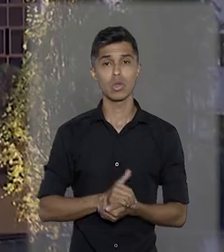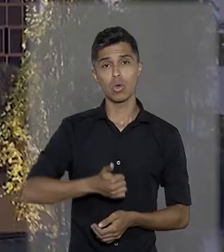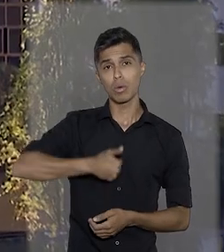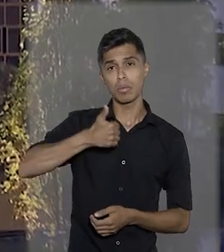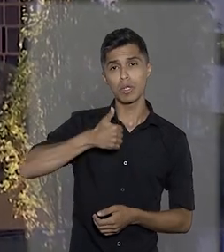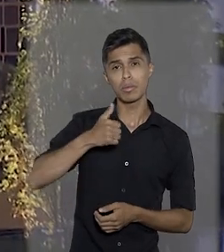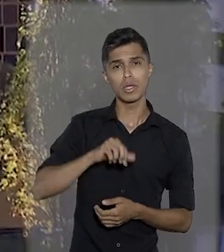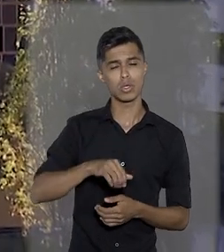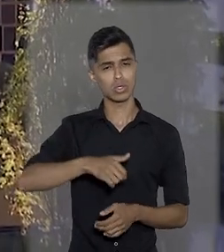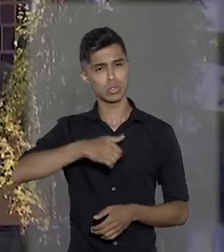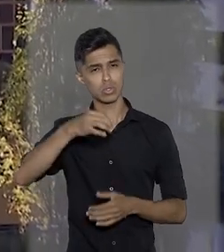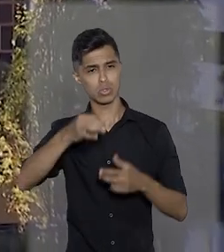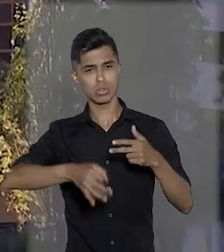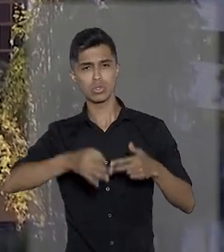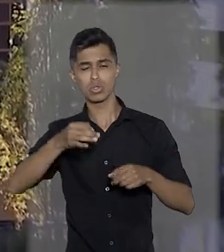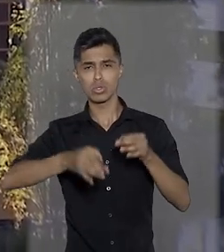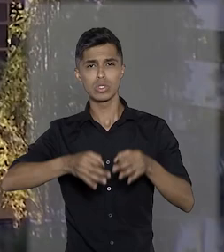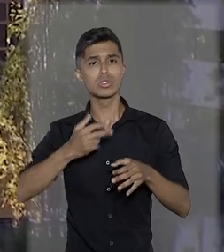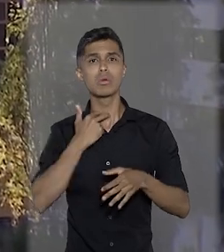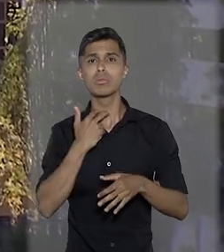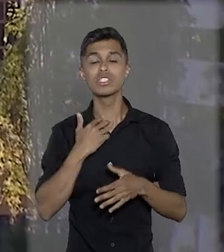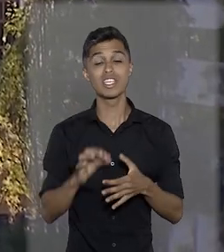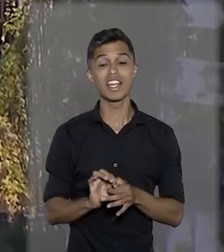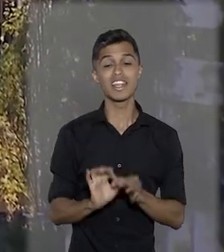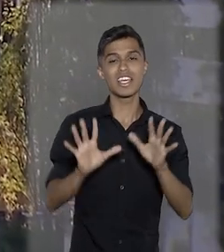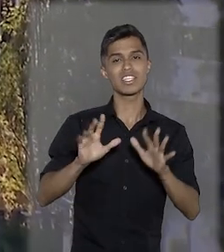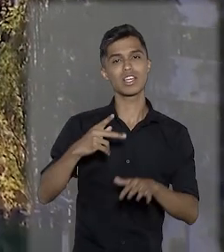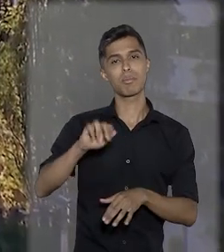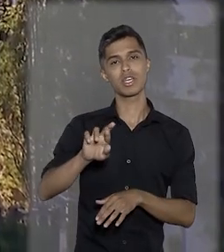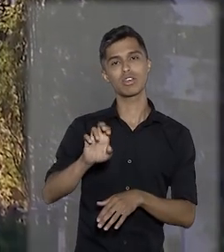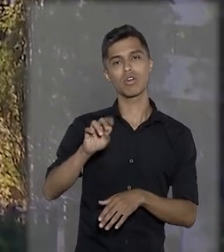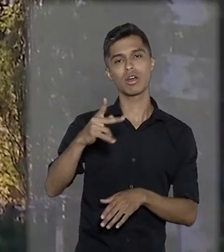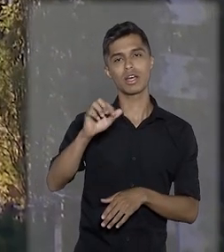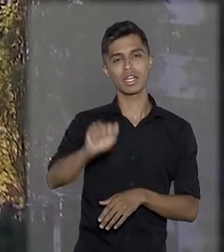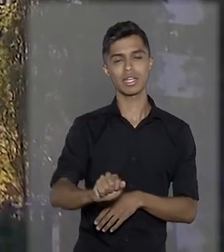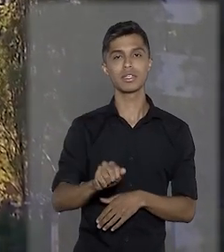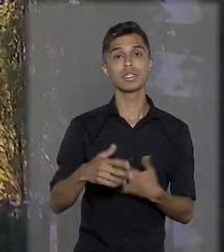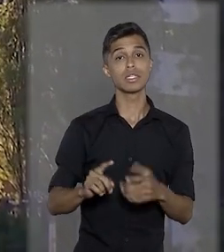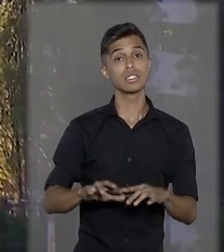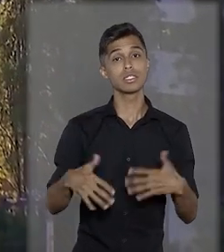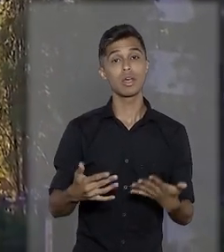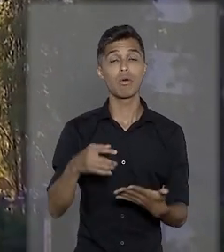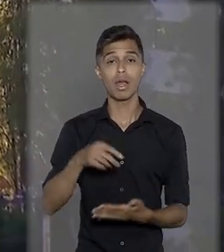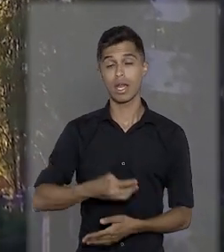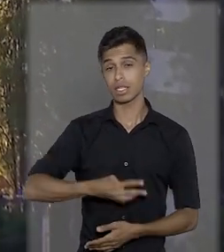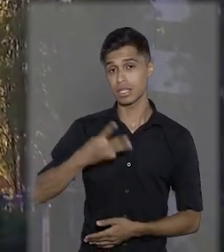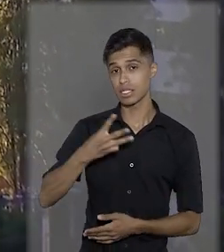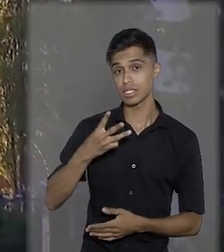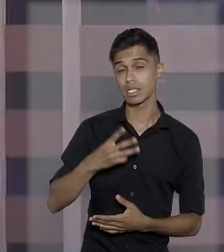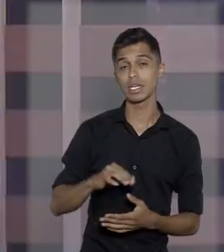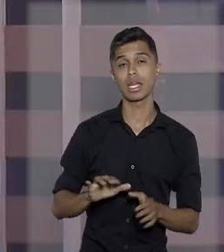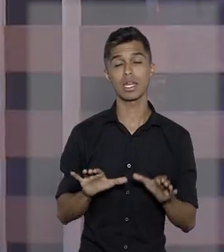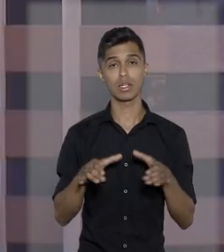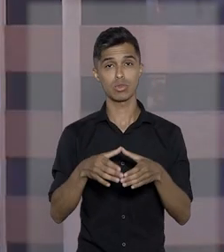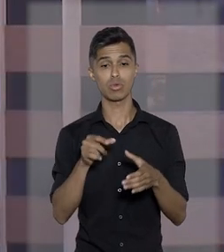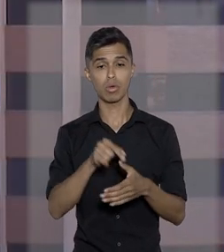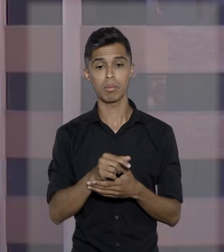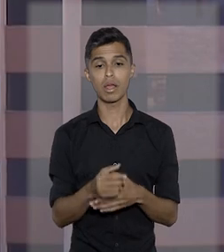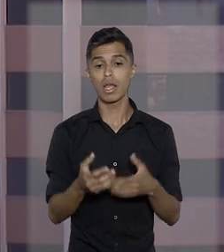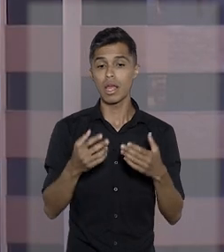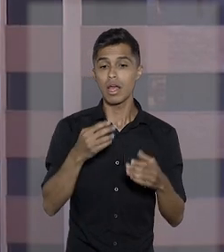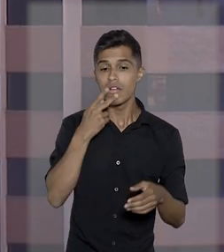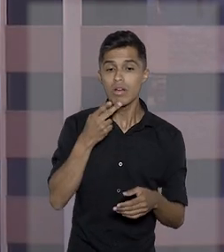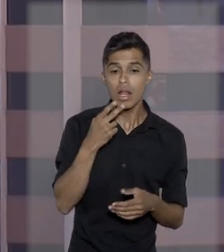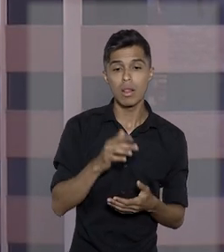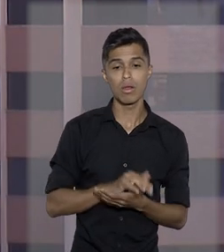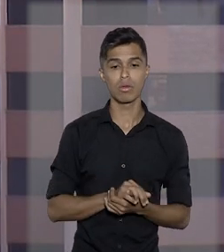primeiro grau não tinha competência para autorizar a penhora assim a terceira turma confirmou o entendimento do Tribunal de